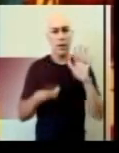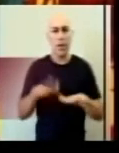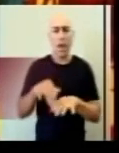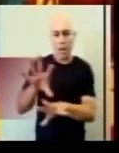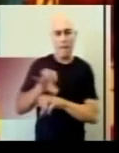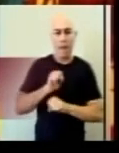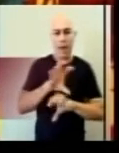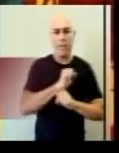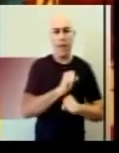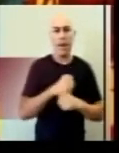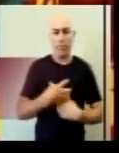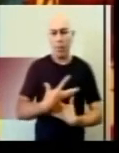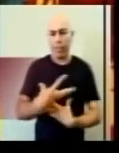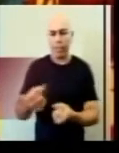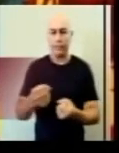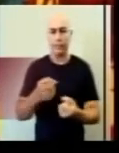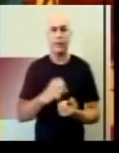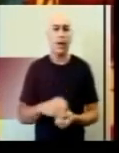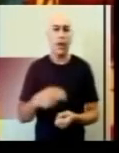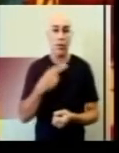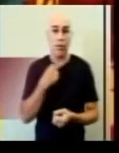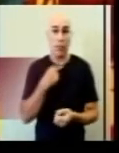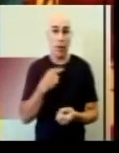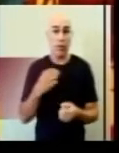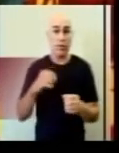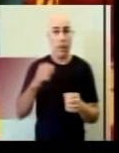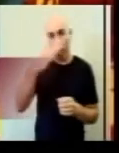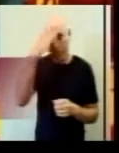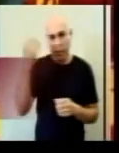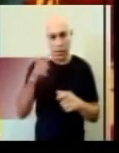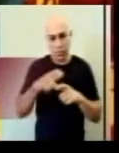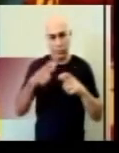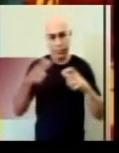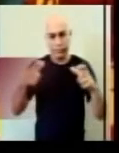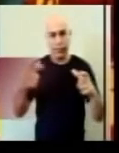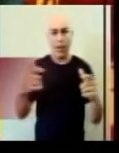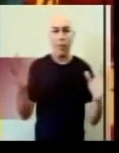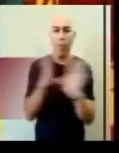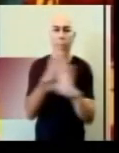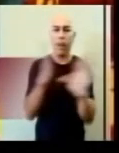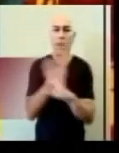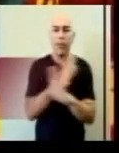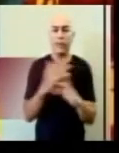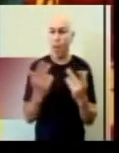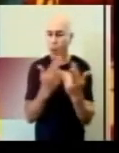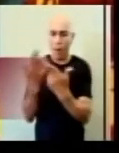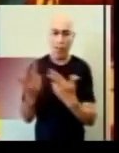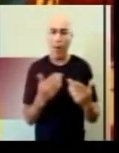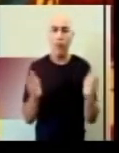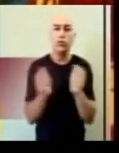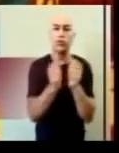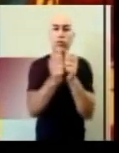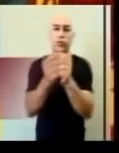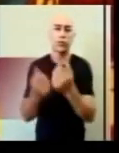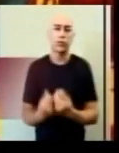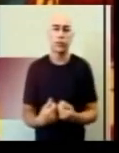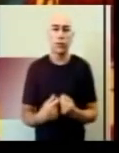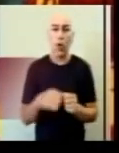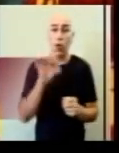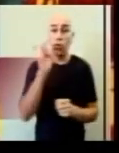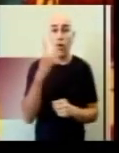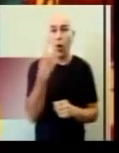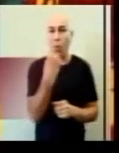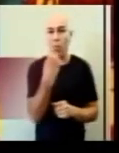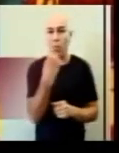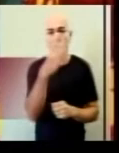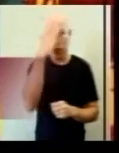pessoas frequentarem um local, né? E mais pessoas vão ter circulando no mesmo momento. Então, é somente uma pessoa por